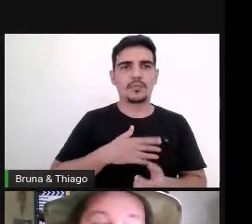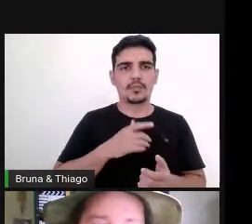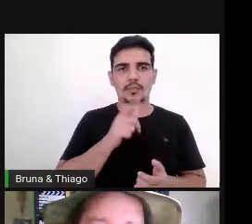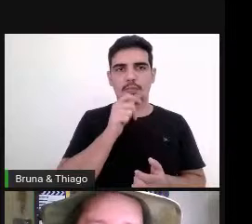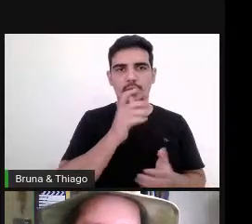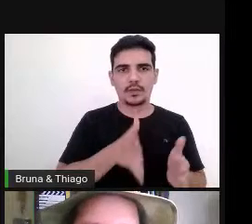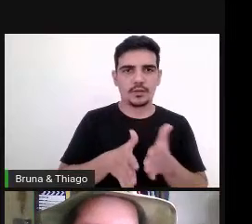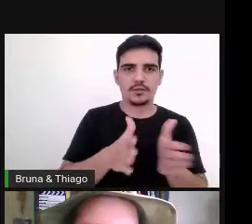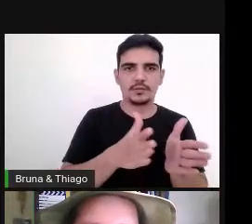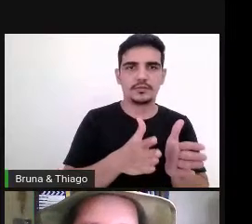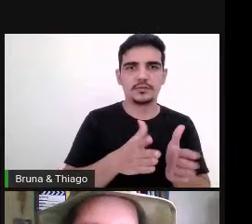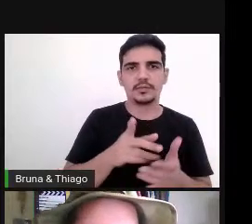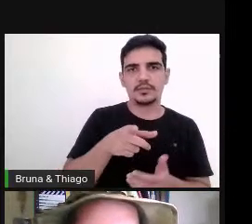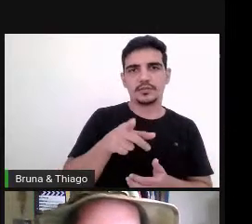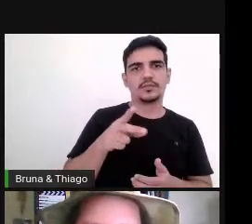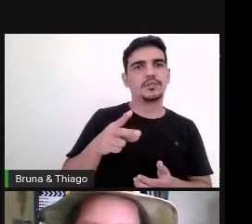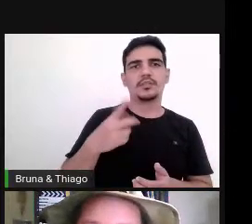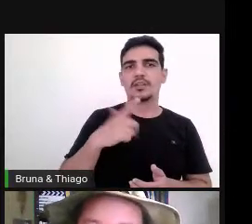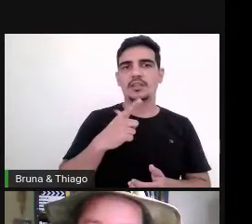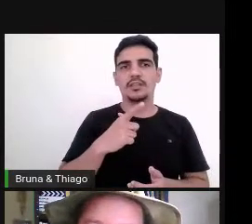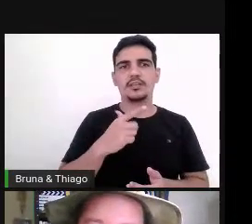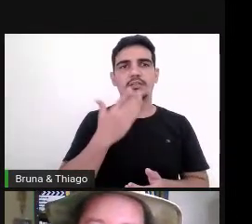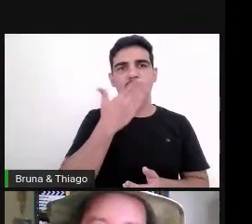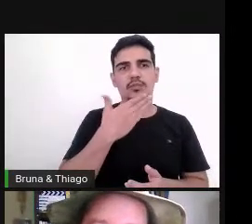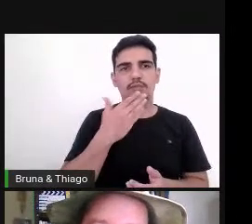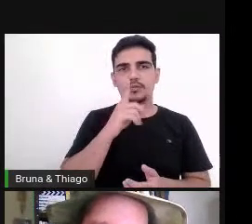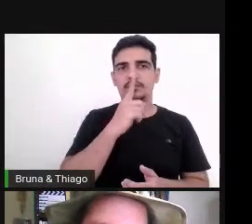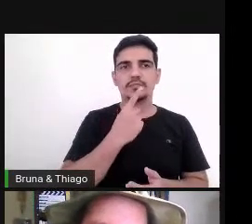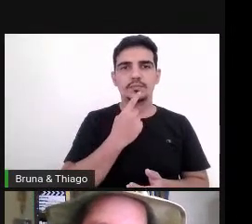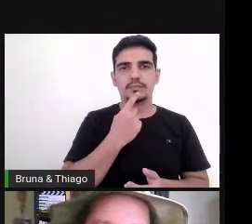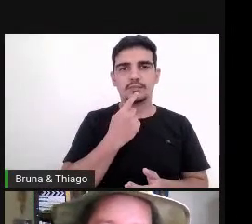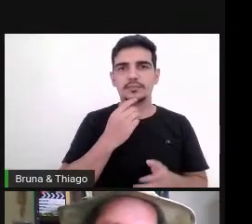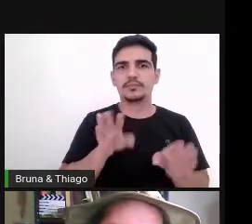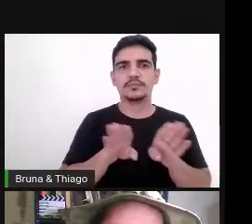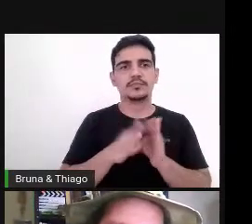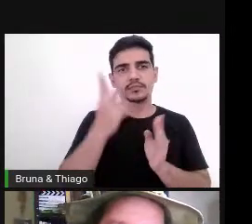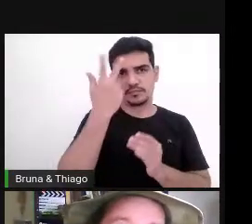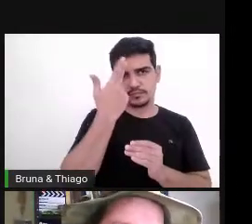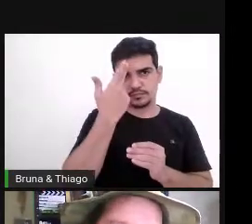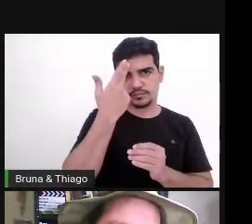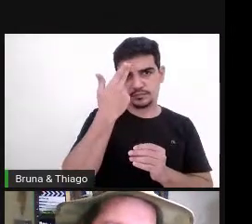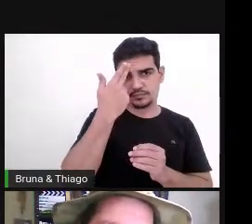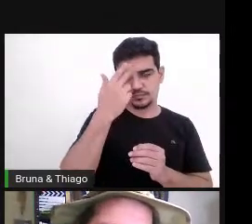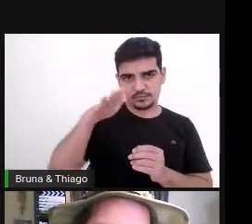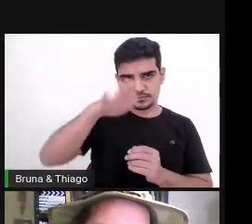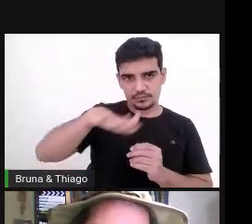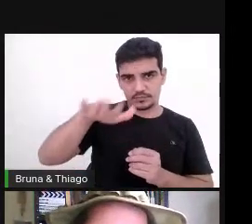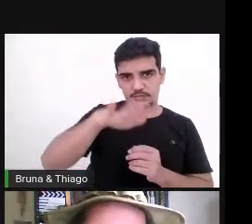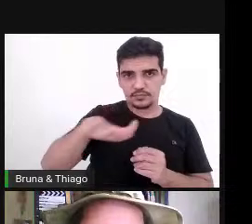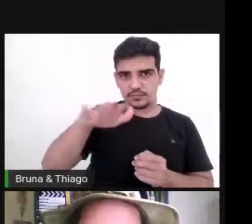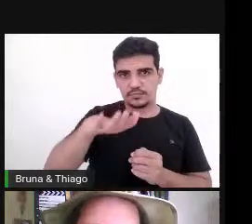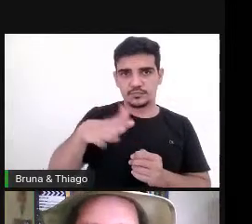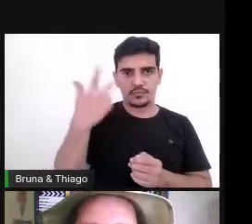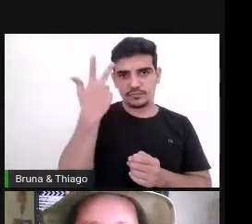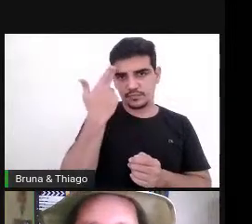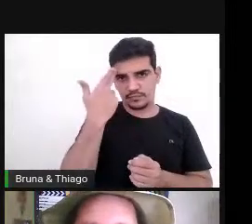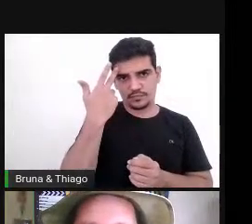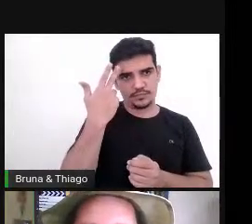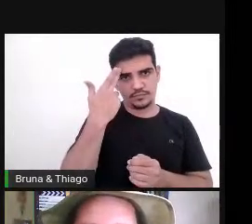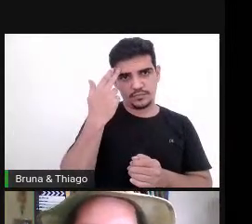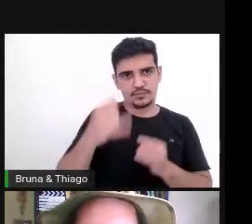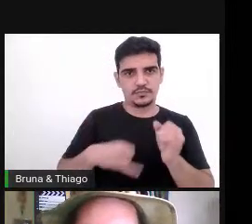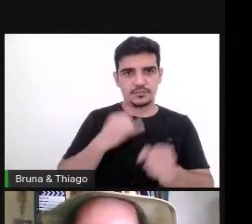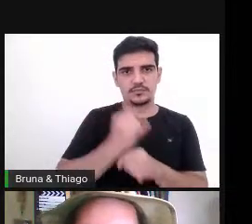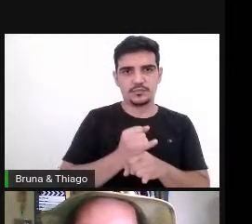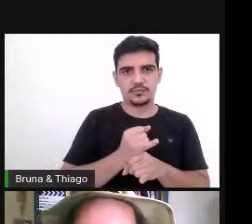tem a cor vermelha, né? Também é uma outra cobra bem bonitinha aqui da região. E essa foto é clássica da internet, né? Nós temos